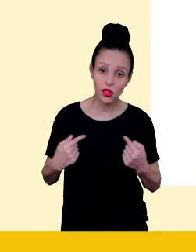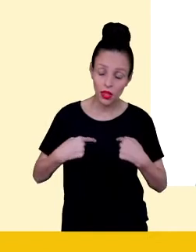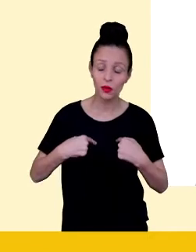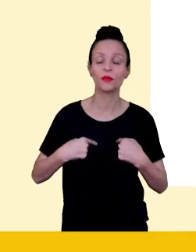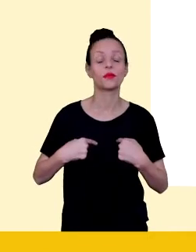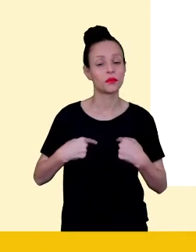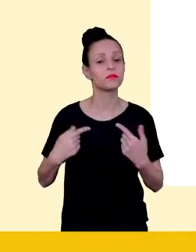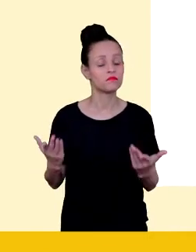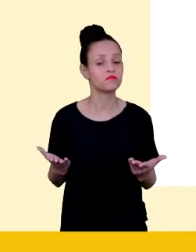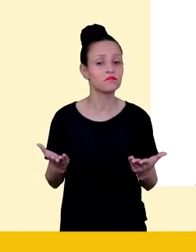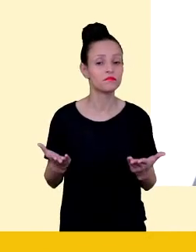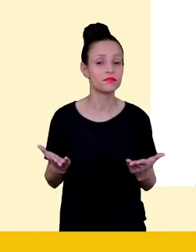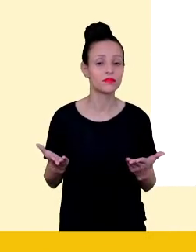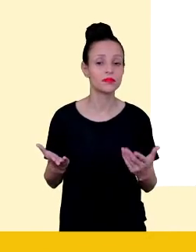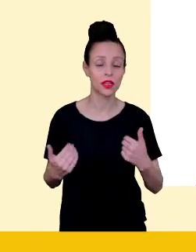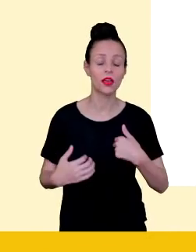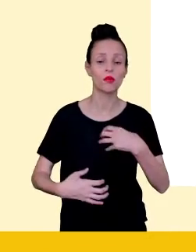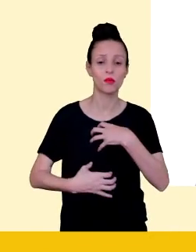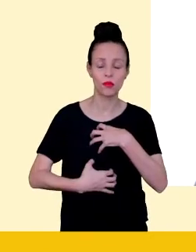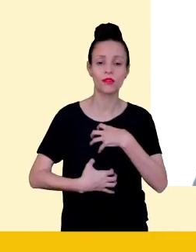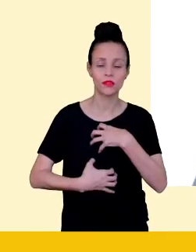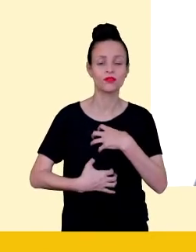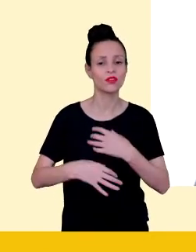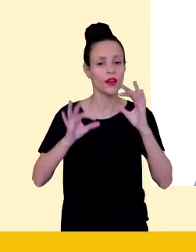de filmagem, assim, para mim, eu